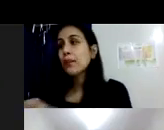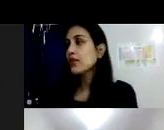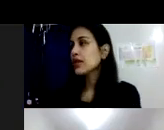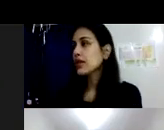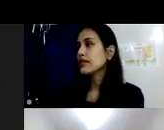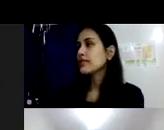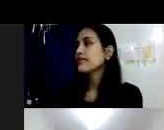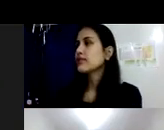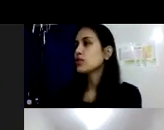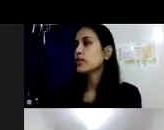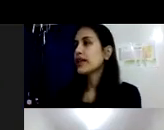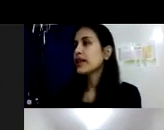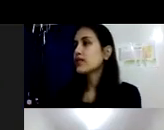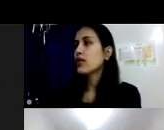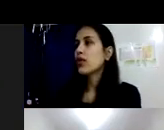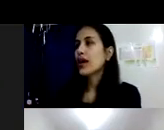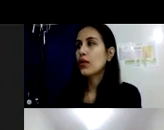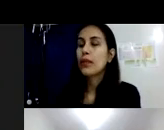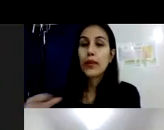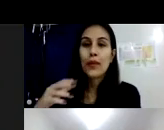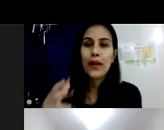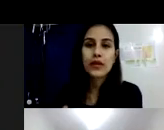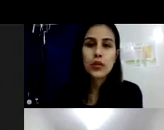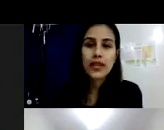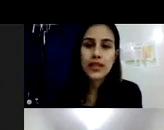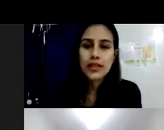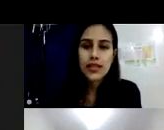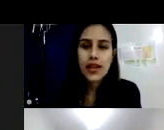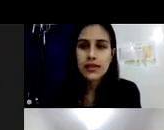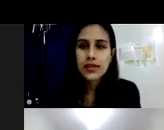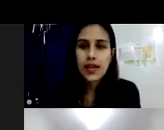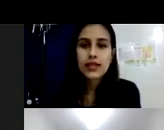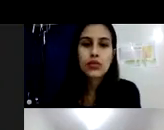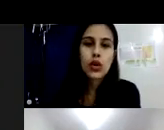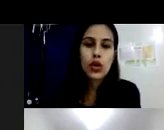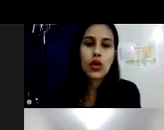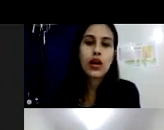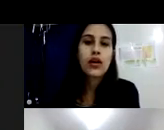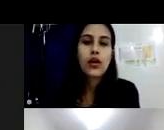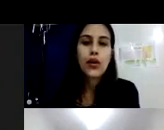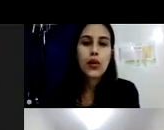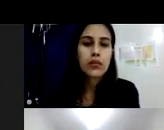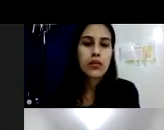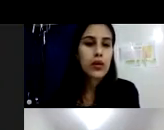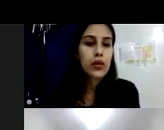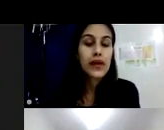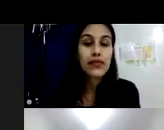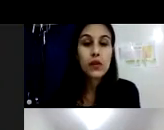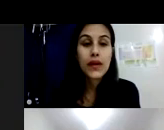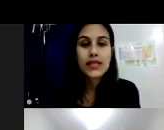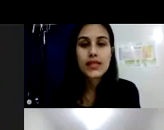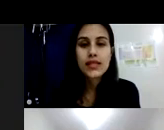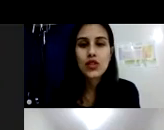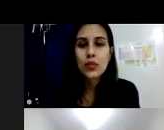a maioria dos banheiros é um local propenso para ter acidentes, tá? Então, já coloca corrimão. Eu